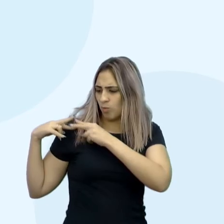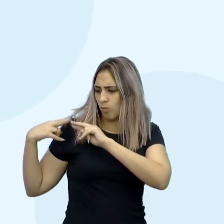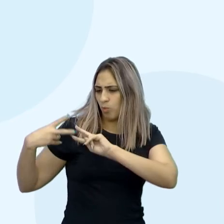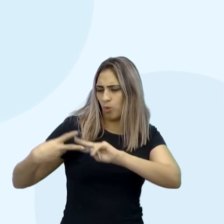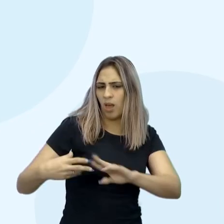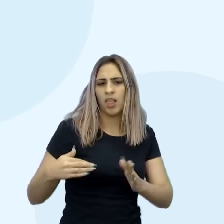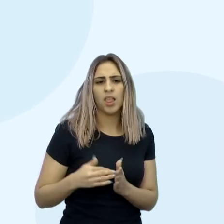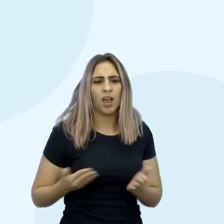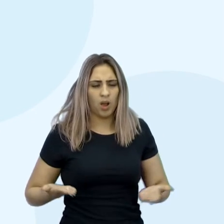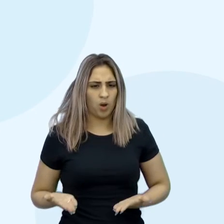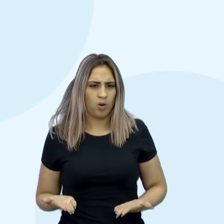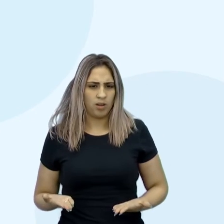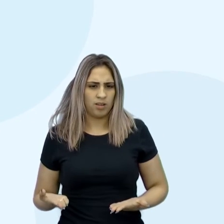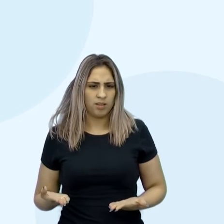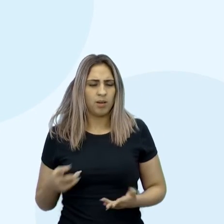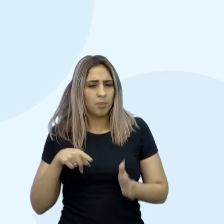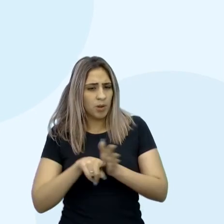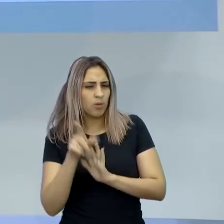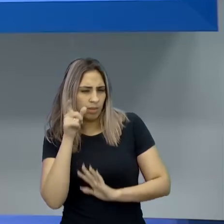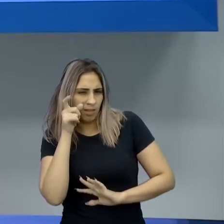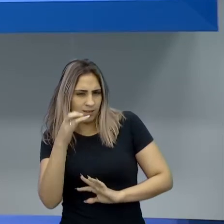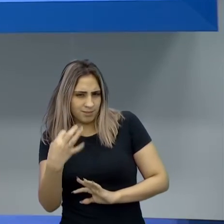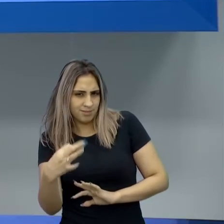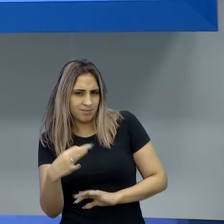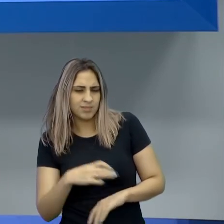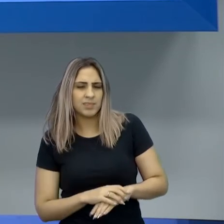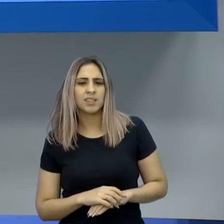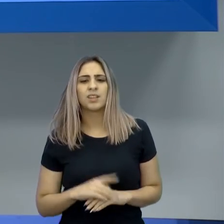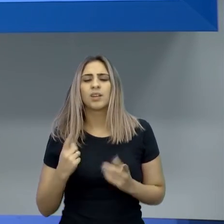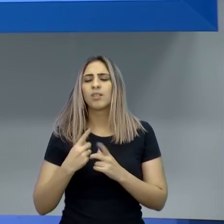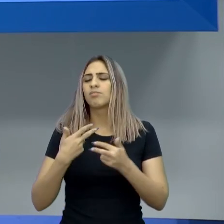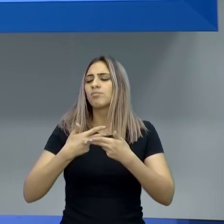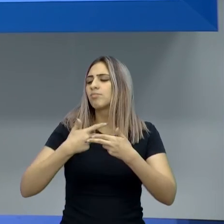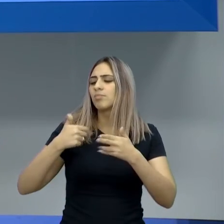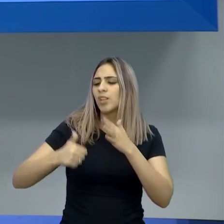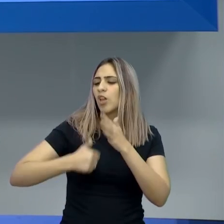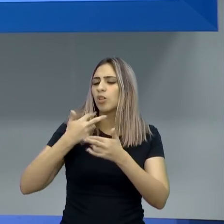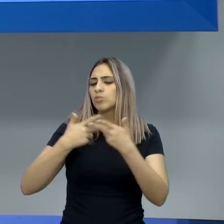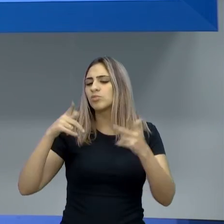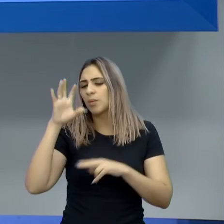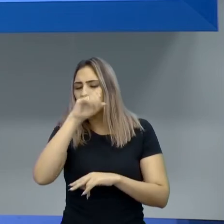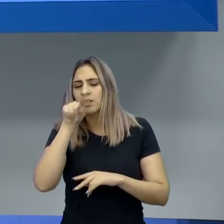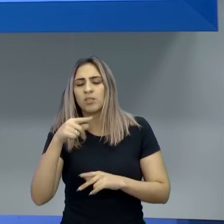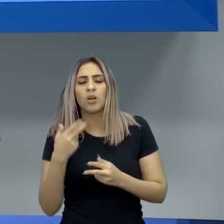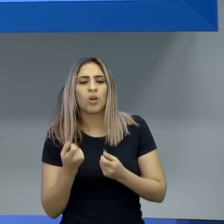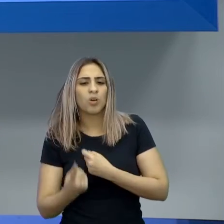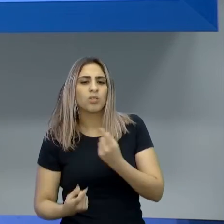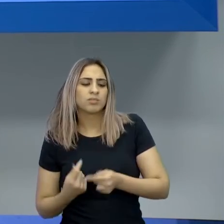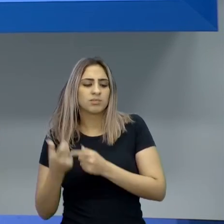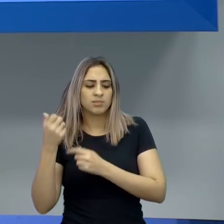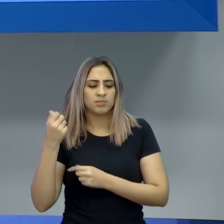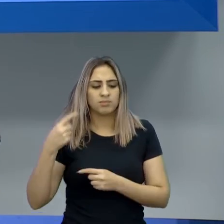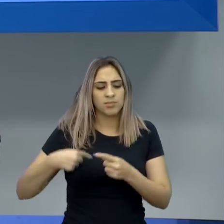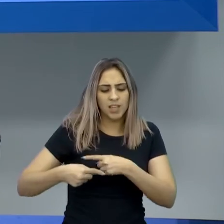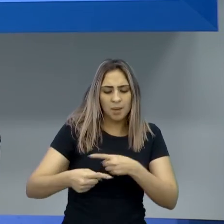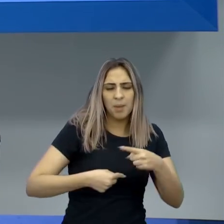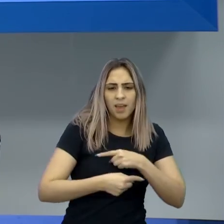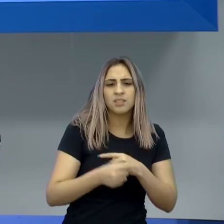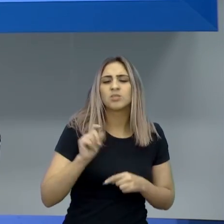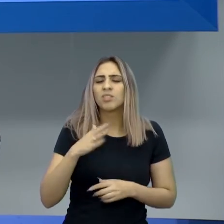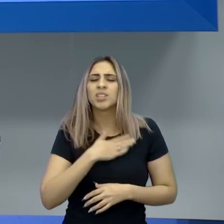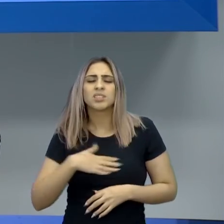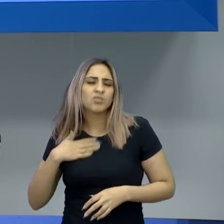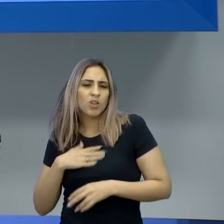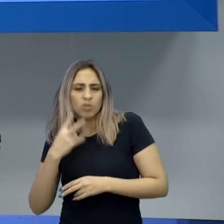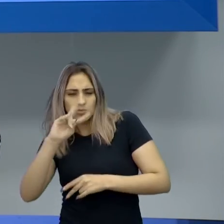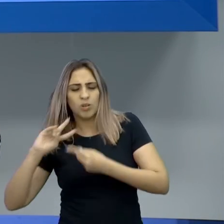aqui, uma pergunta interessante, né? Quais foram as maiores lições que vocês aprenderam ao longo do semestre? E se você está satisfeito, né, com a